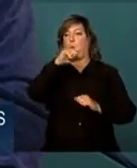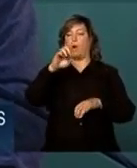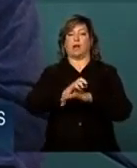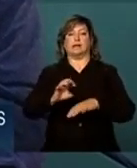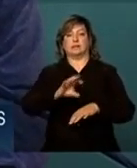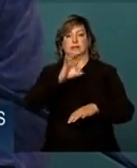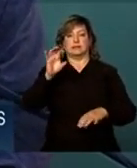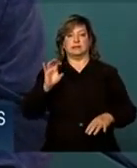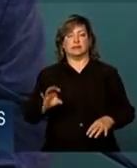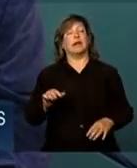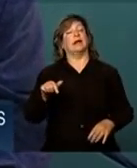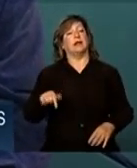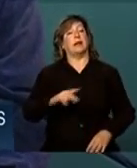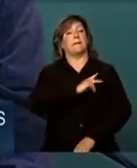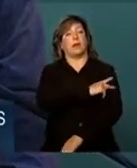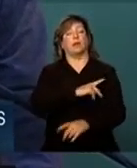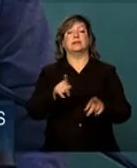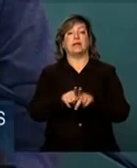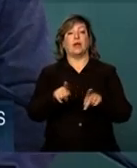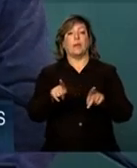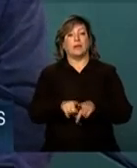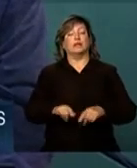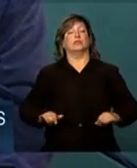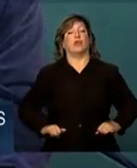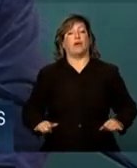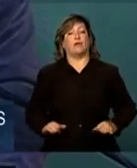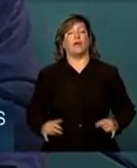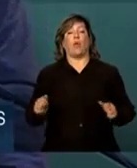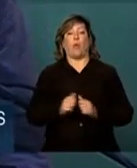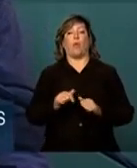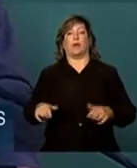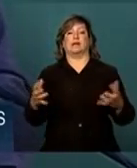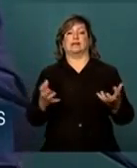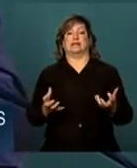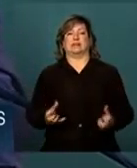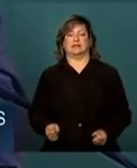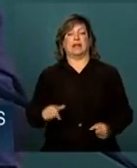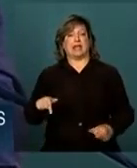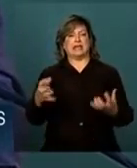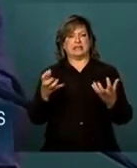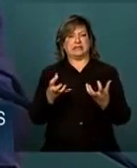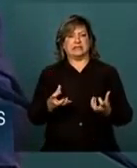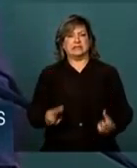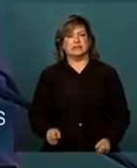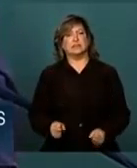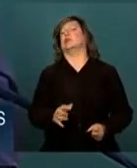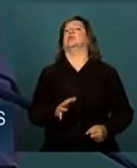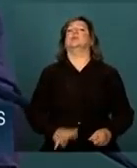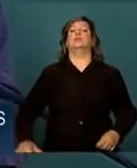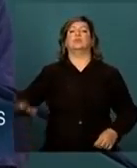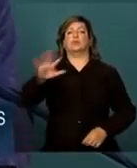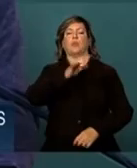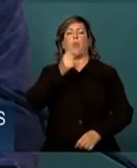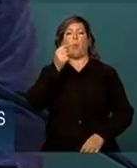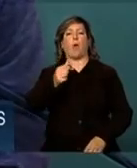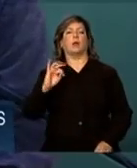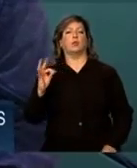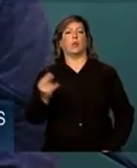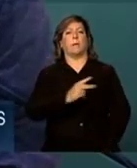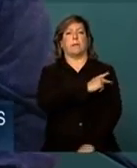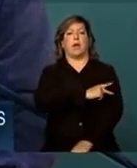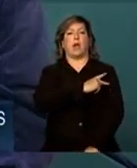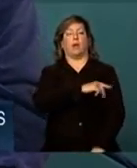sofreu também com essa seca, uma coisa peculiar. A seca atingiu quase todo o território piauiense, que é um estado